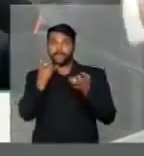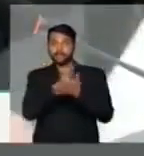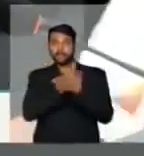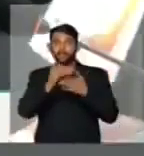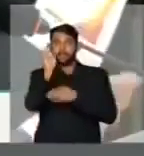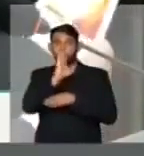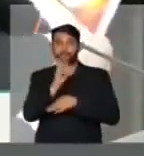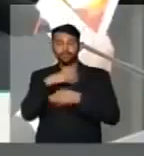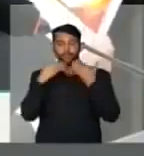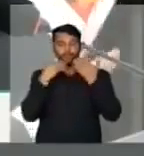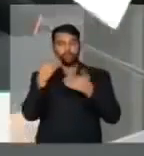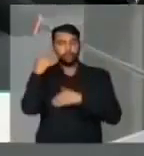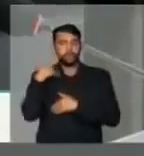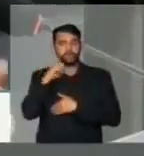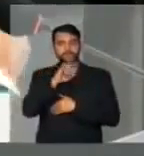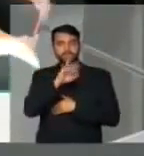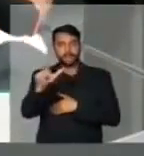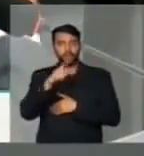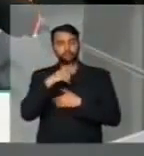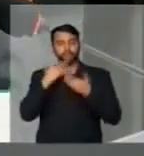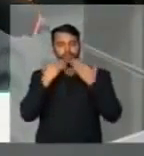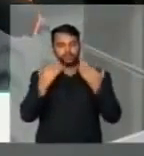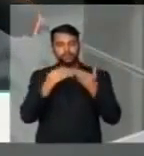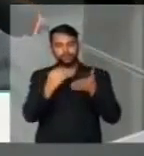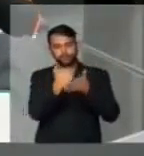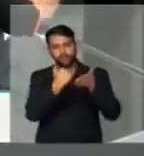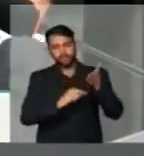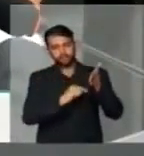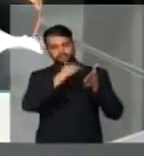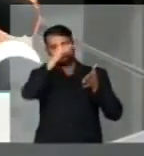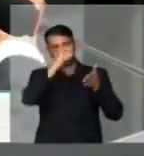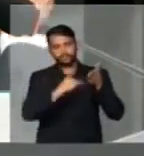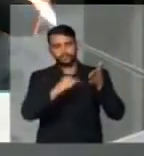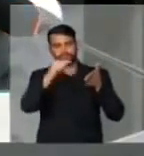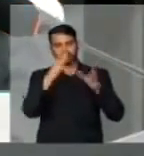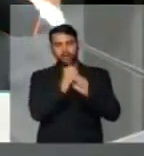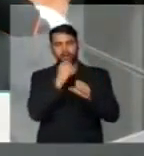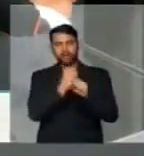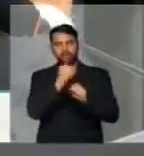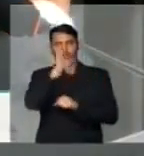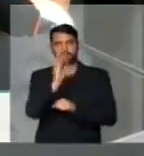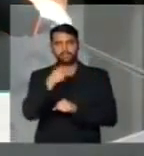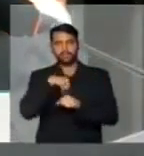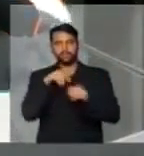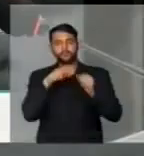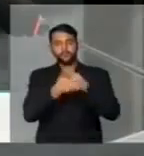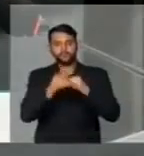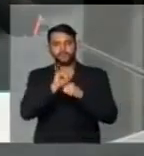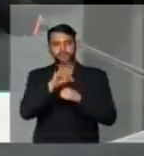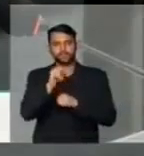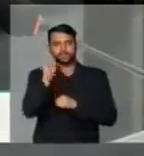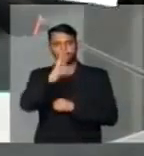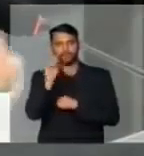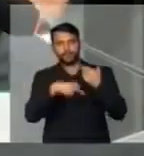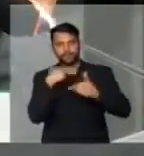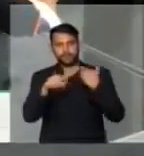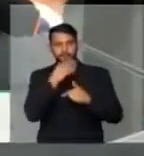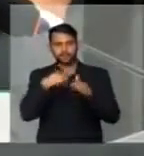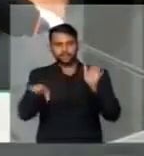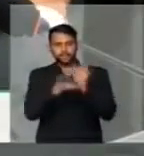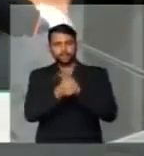coisa. Não é esse o caminho. Se o caminho é de unidade nacional, vamos buscar alguém que encontre esta